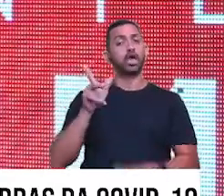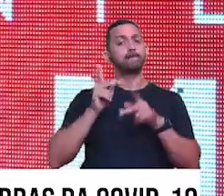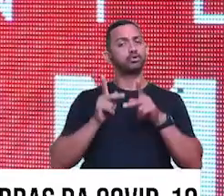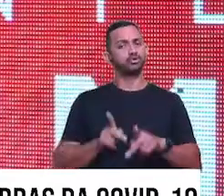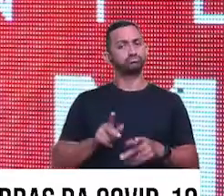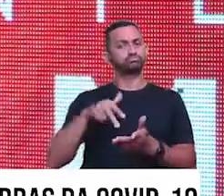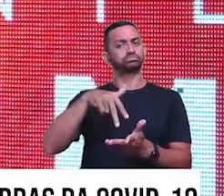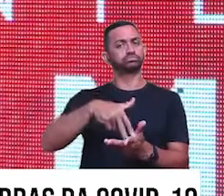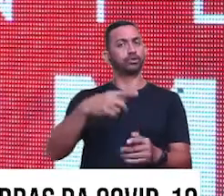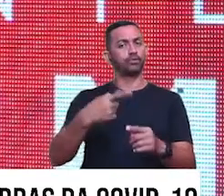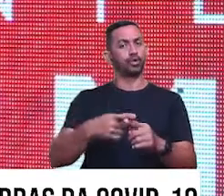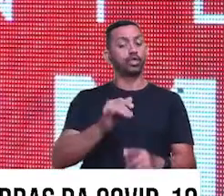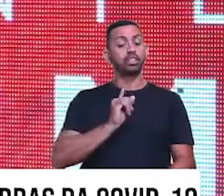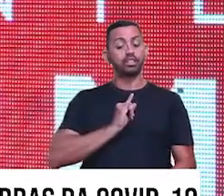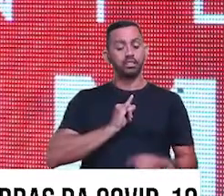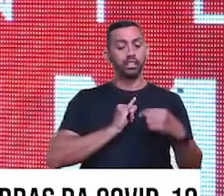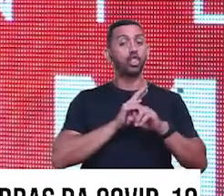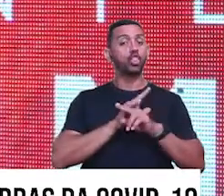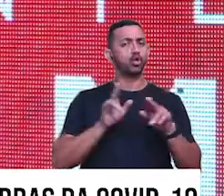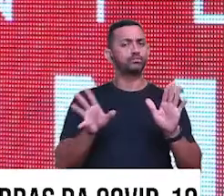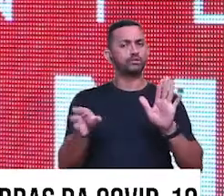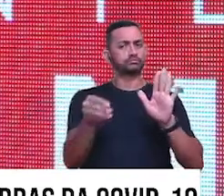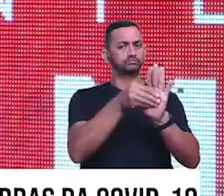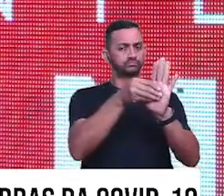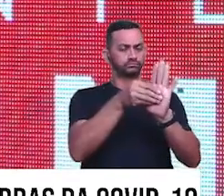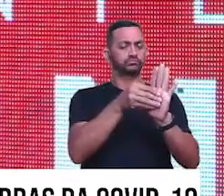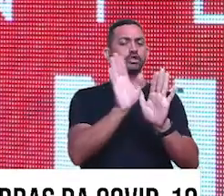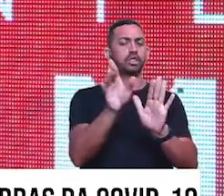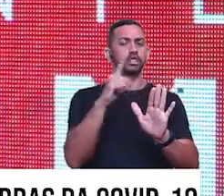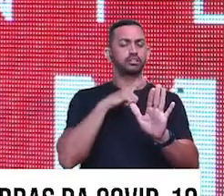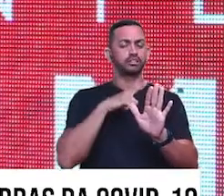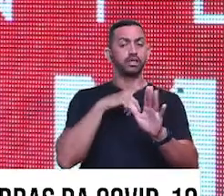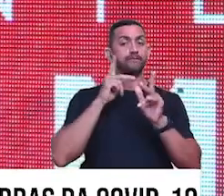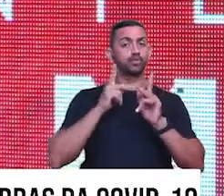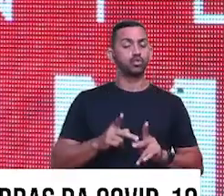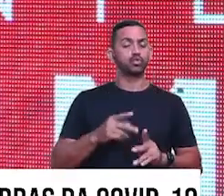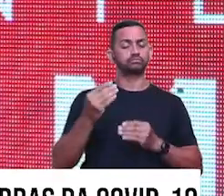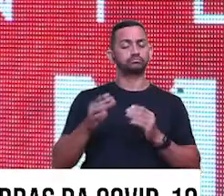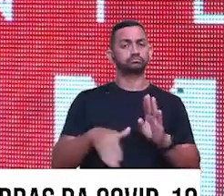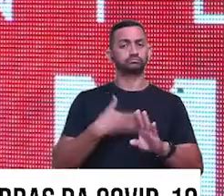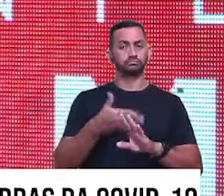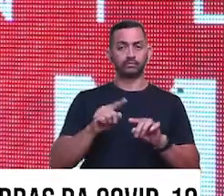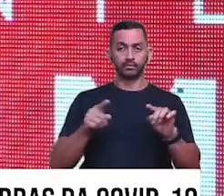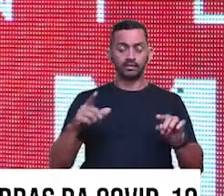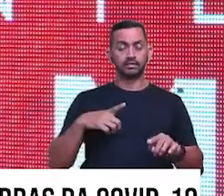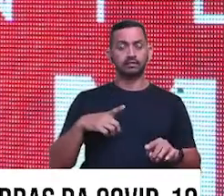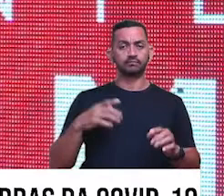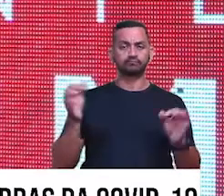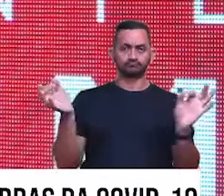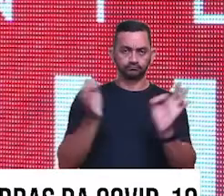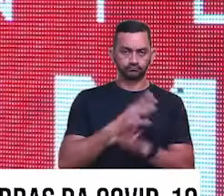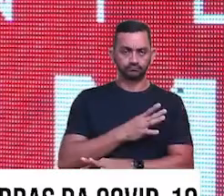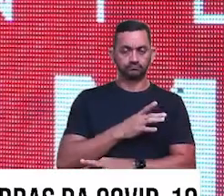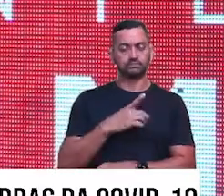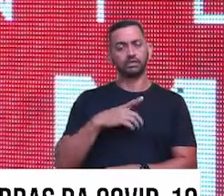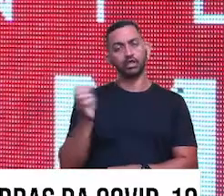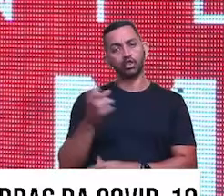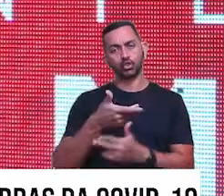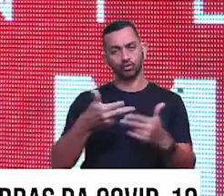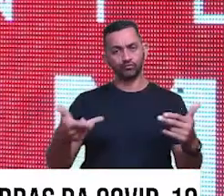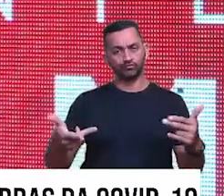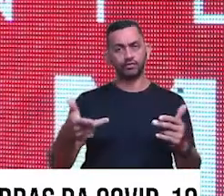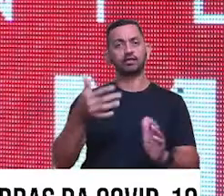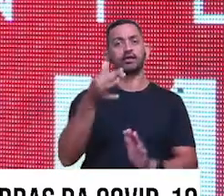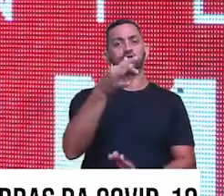se posicionar, porque a cidade foi citada nessas investigações. A gente vai trazer o posicionamento ao longo do dia e também daqui a pouco a gente vai ter